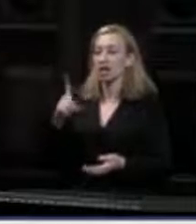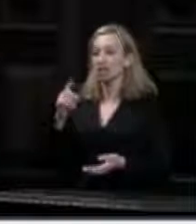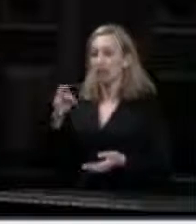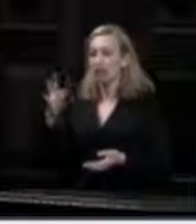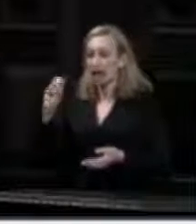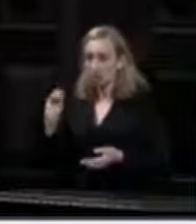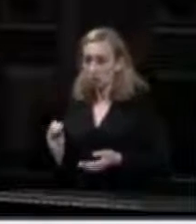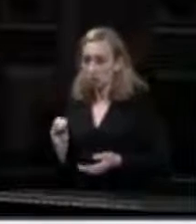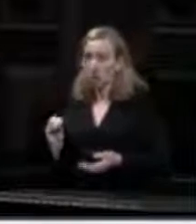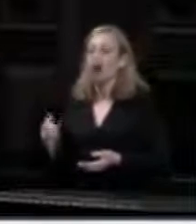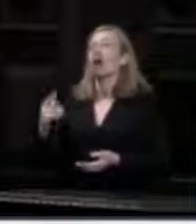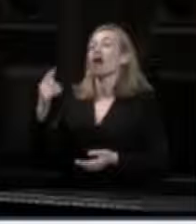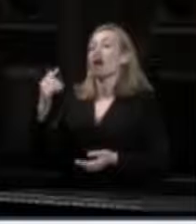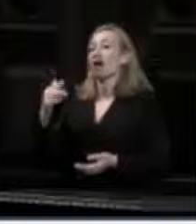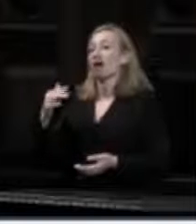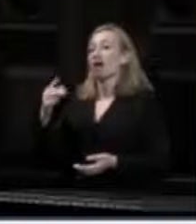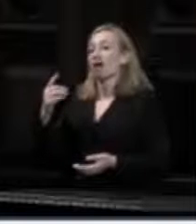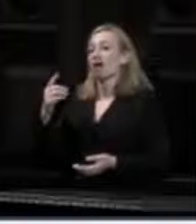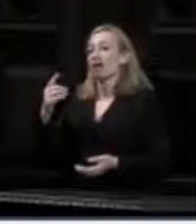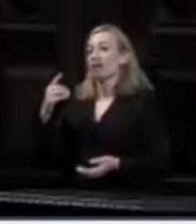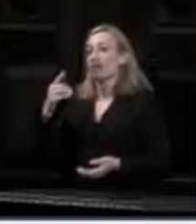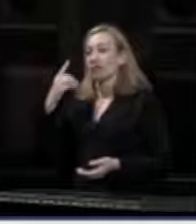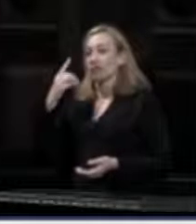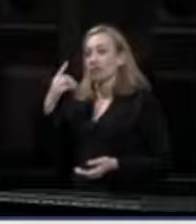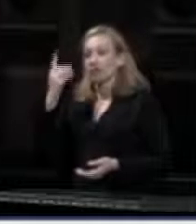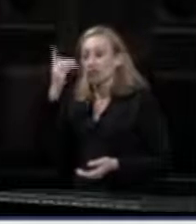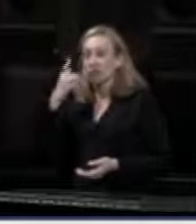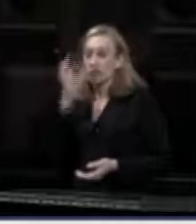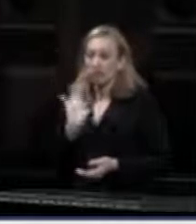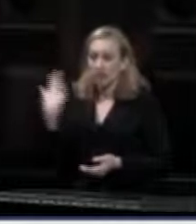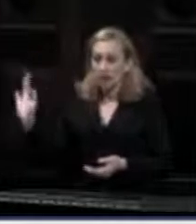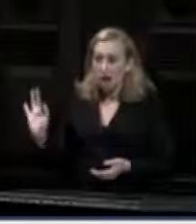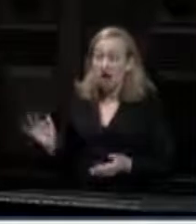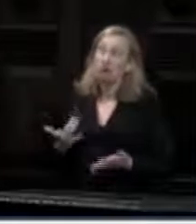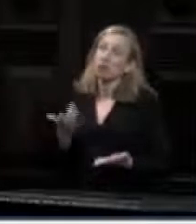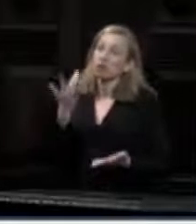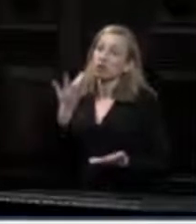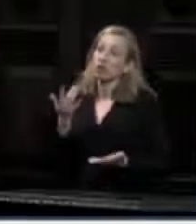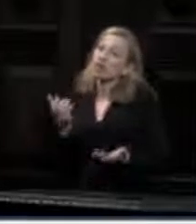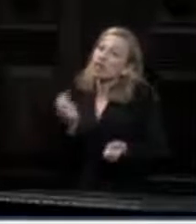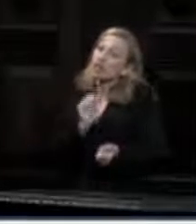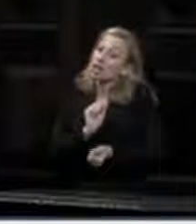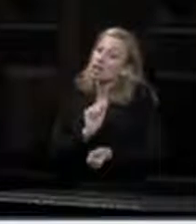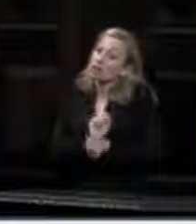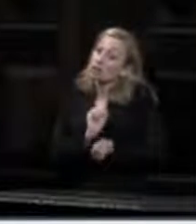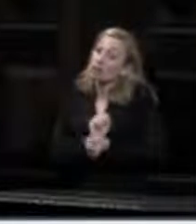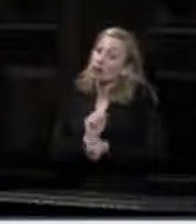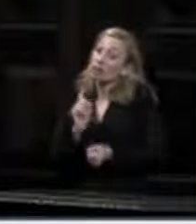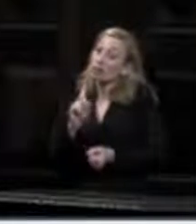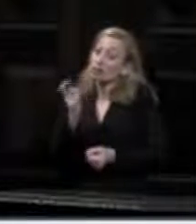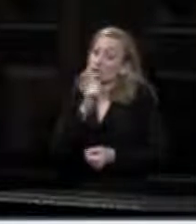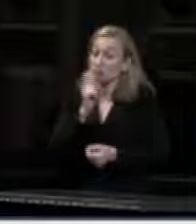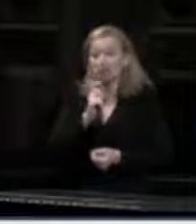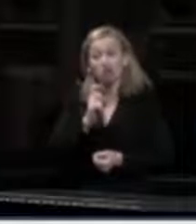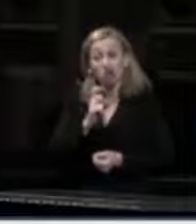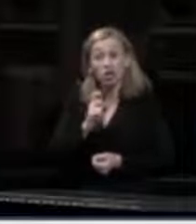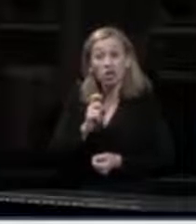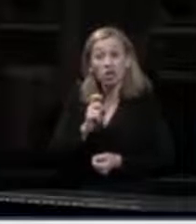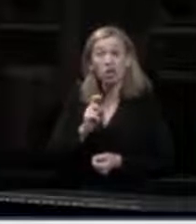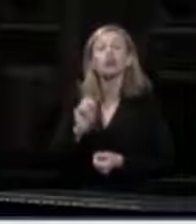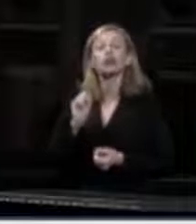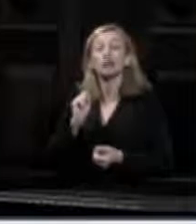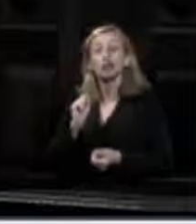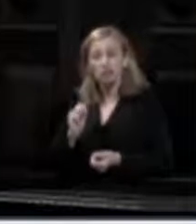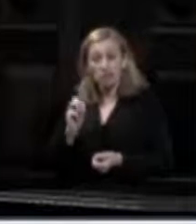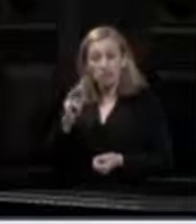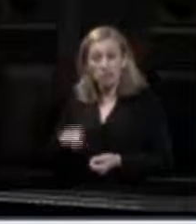esse decreto, quer dizer, levou ao prefeito. Eu espero que não seja apenas por uma ação eleitoreira, que ele possa